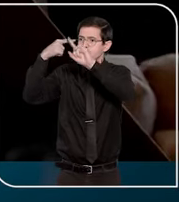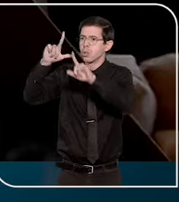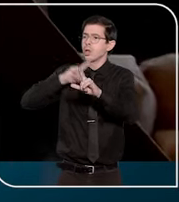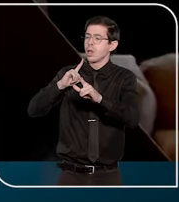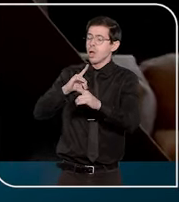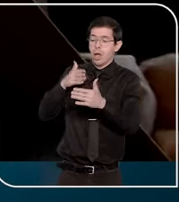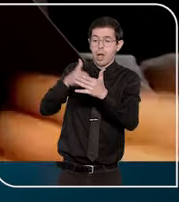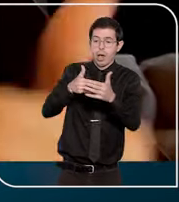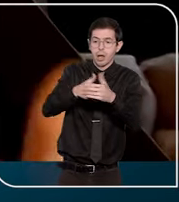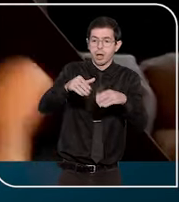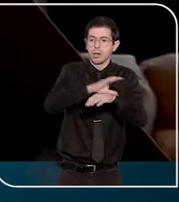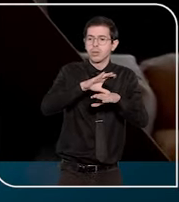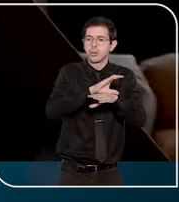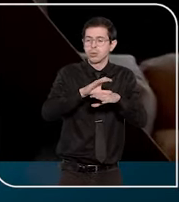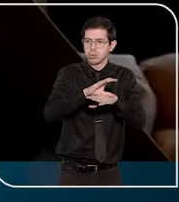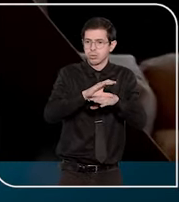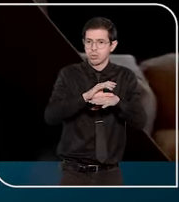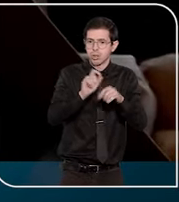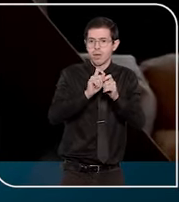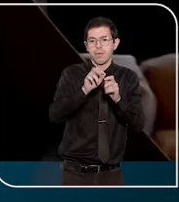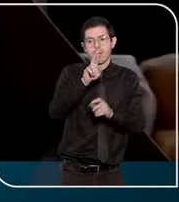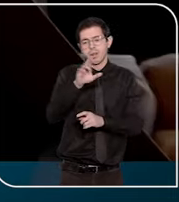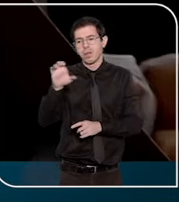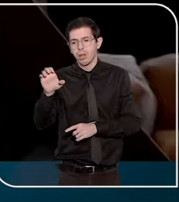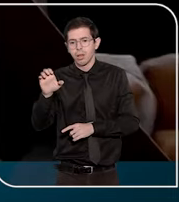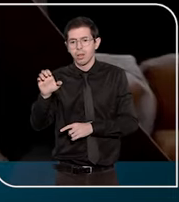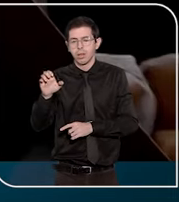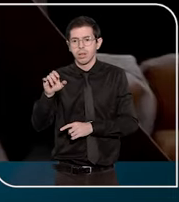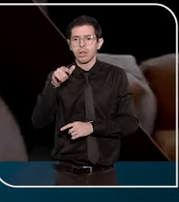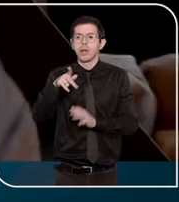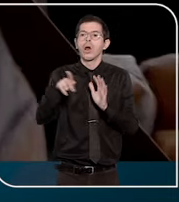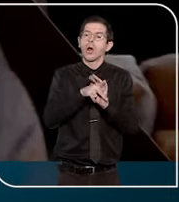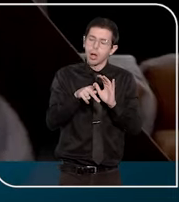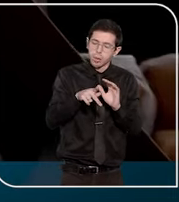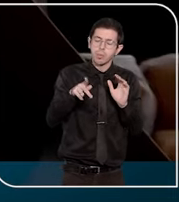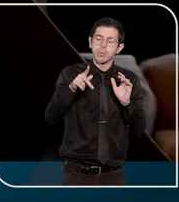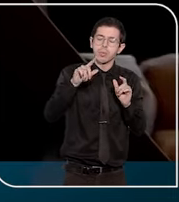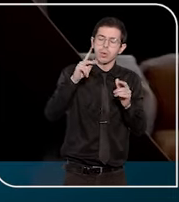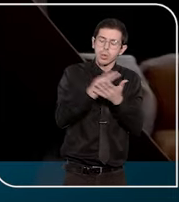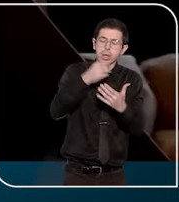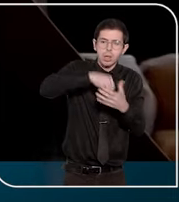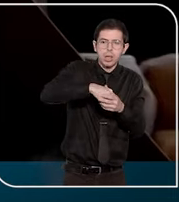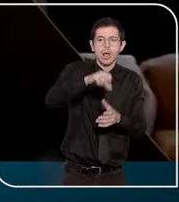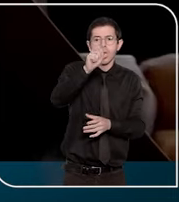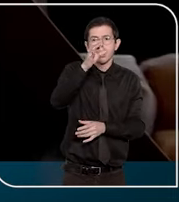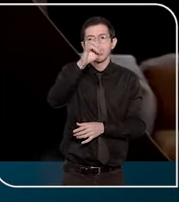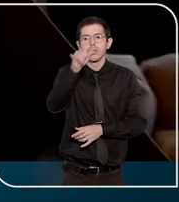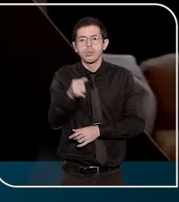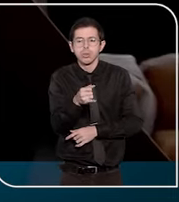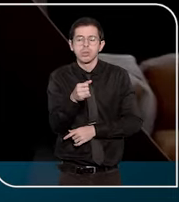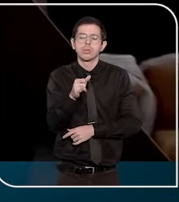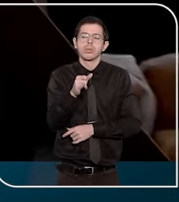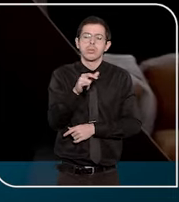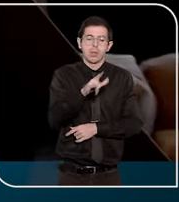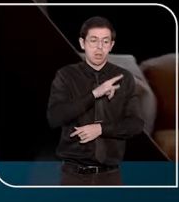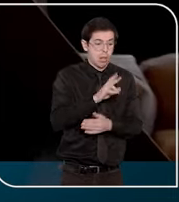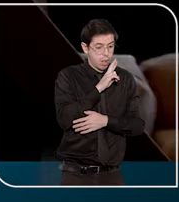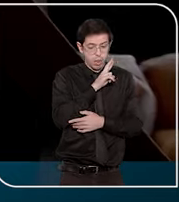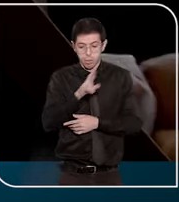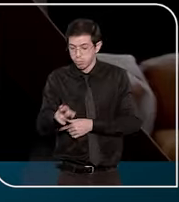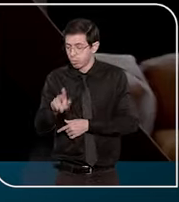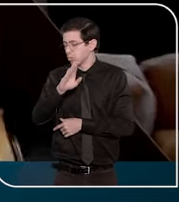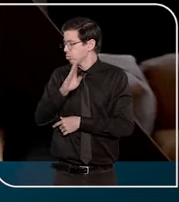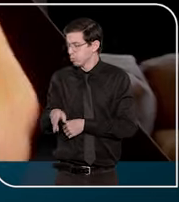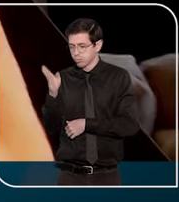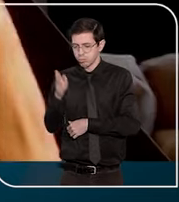fazer direto o RE. Isso acontece muito também no STJ. A parte, às vezes, recebe uma decisão desfavorável do recurso especial de